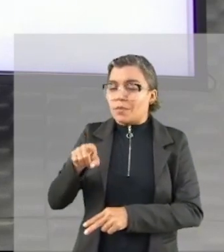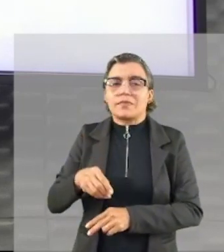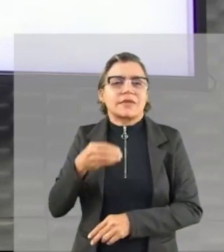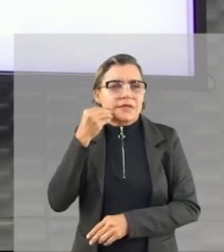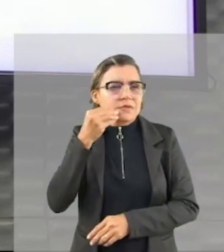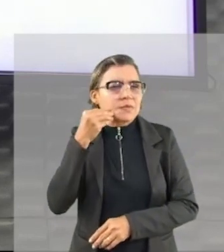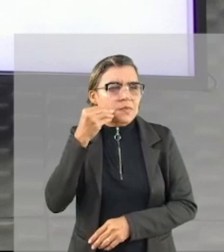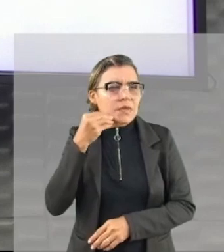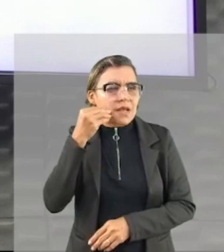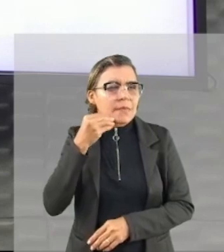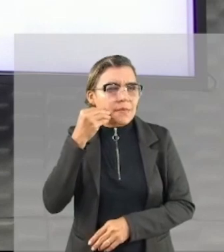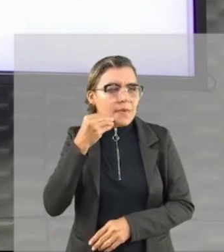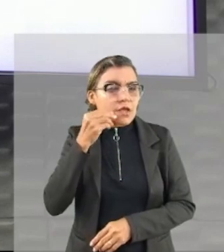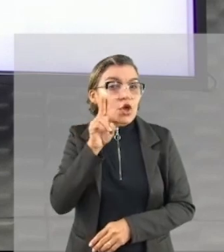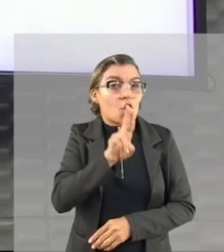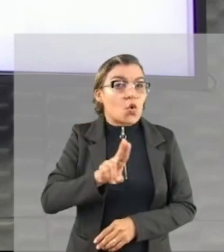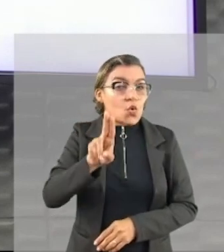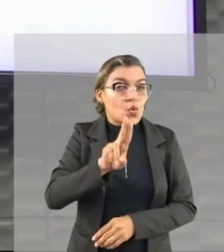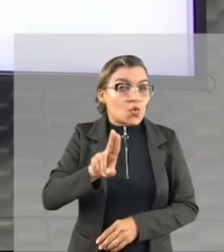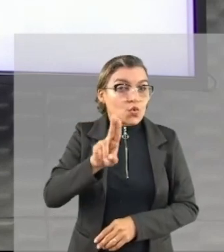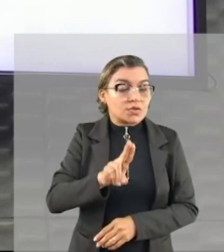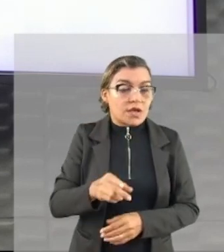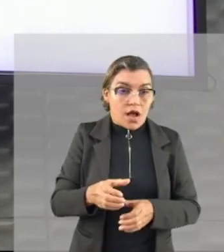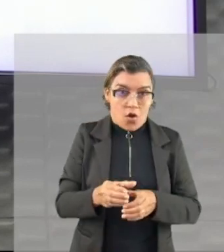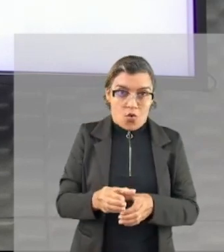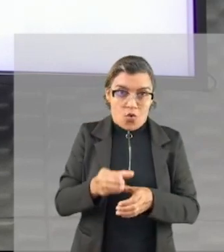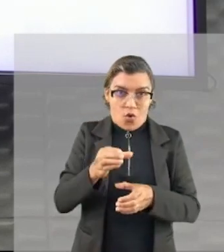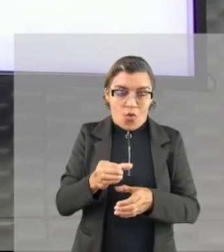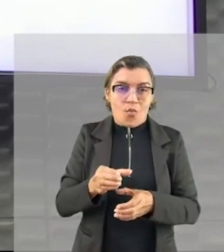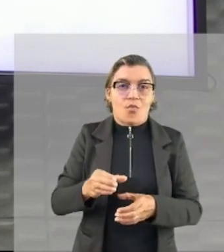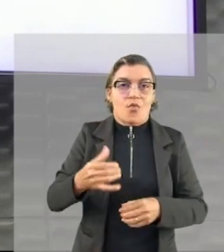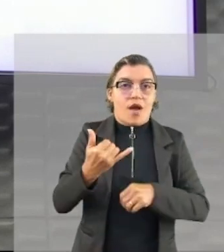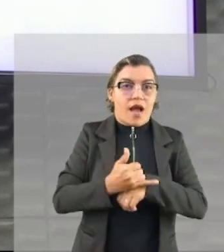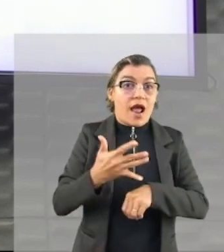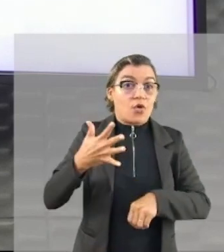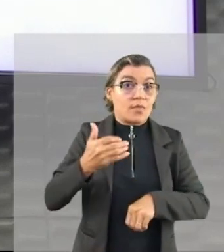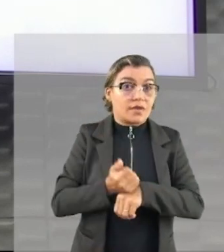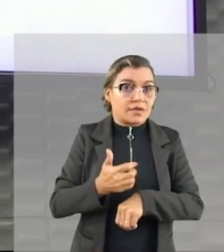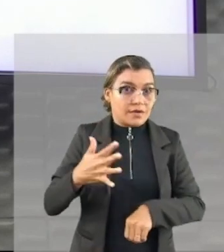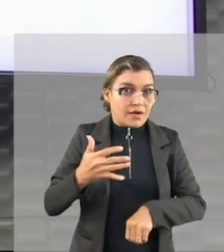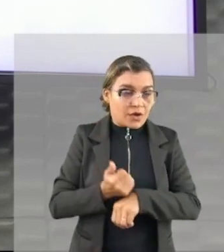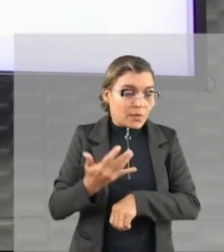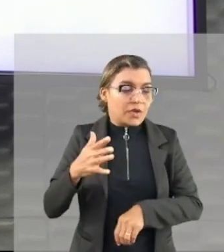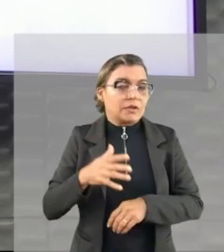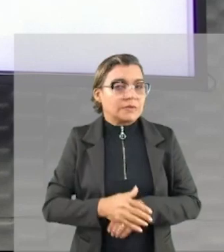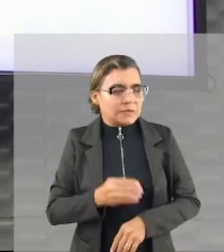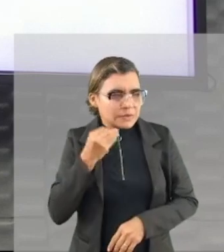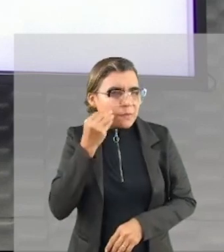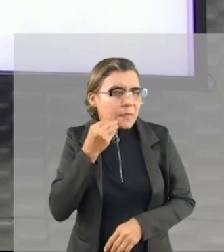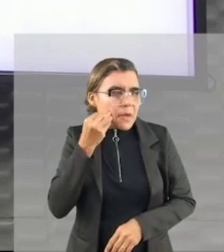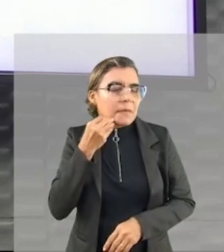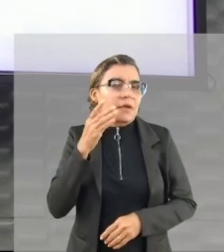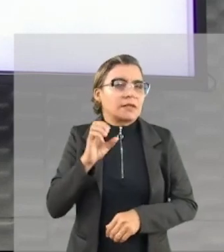num copo de alumínio. Pega o leite quente, coloca, enche assim um pouco a mais da metade. Espera um pouquinho, pega